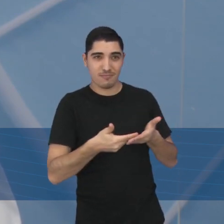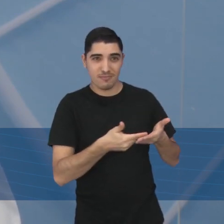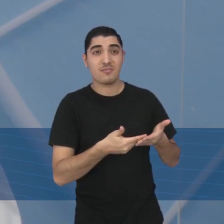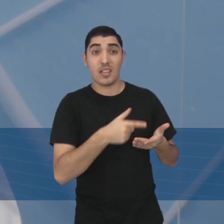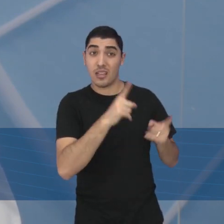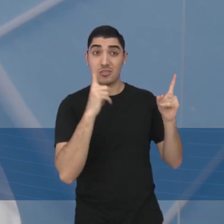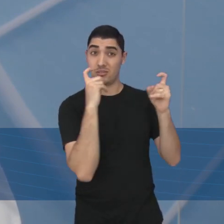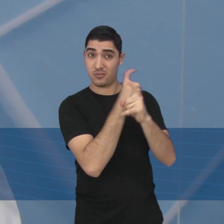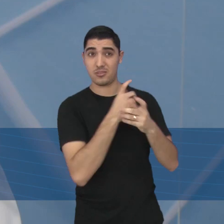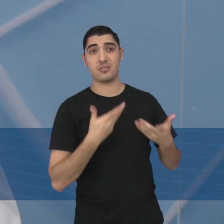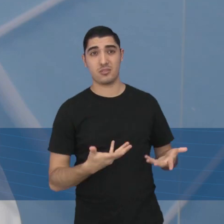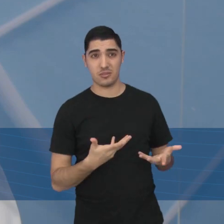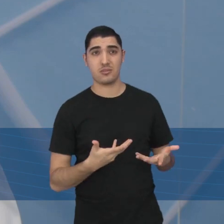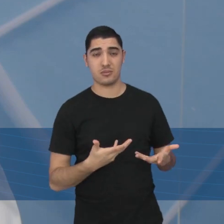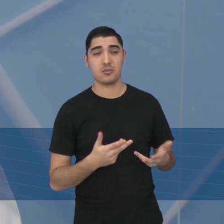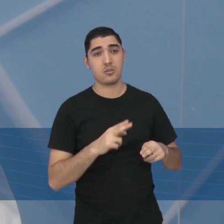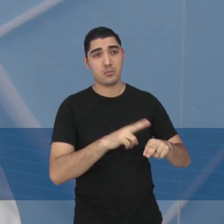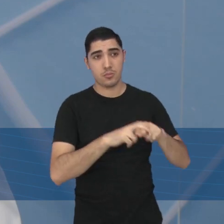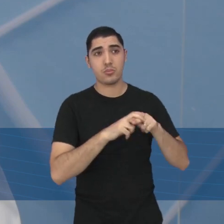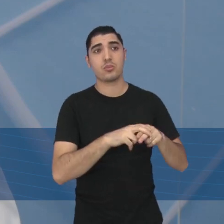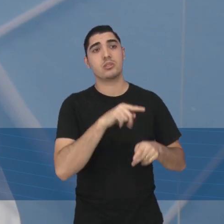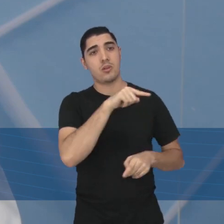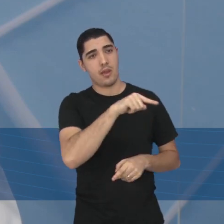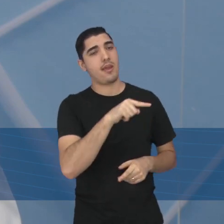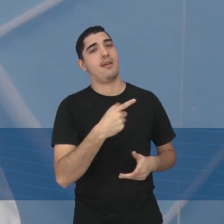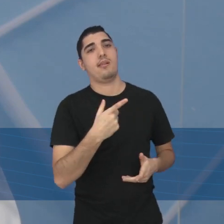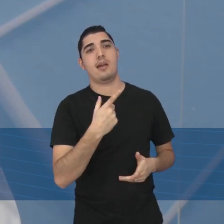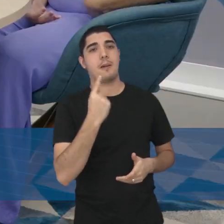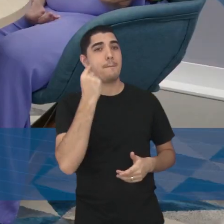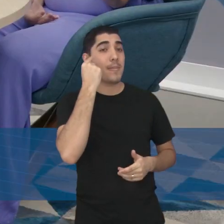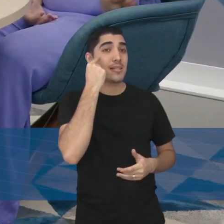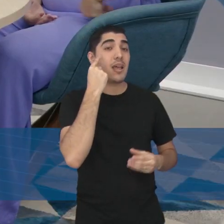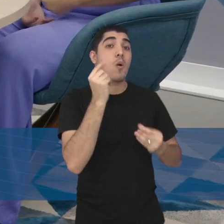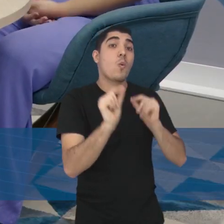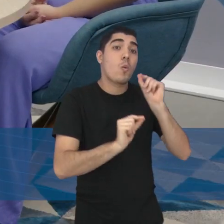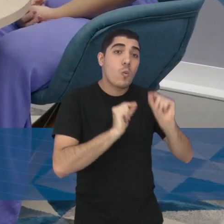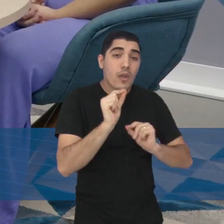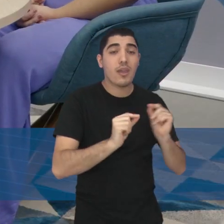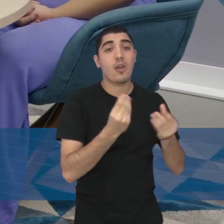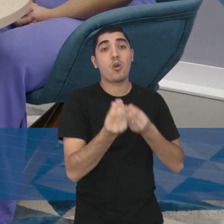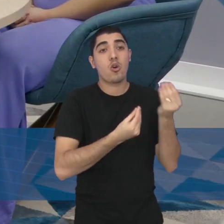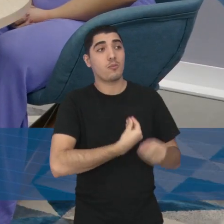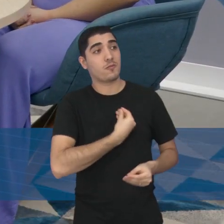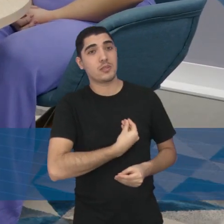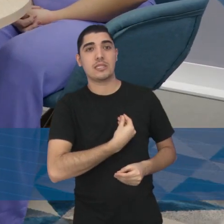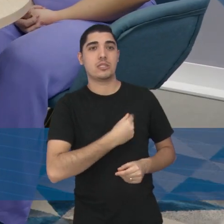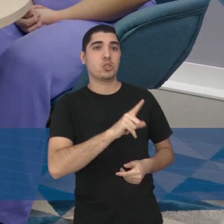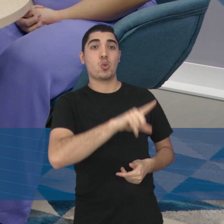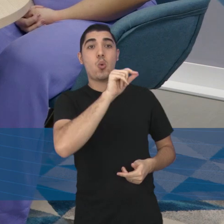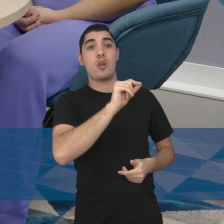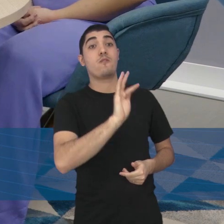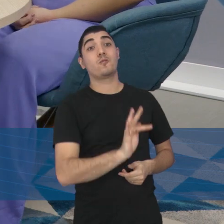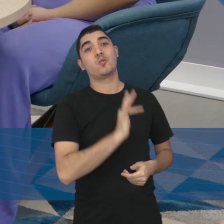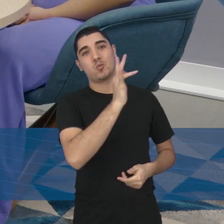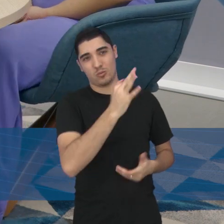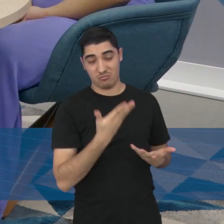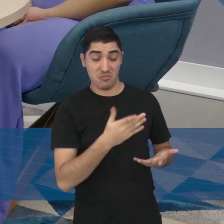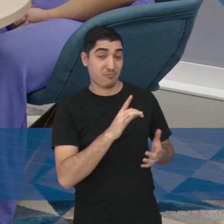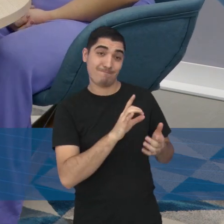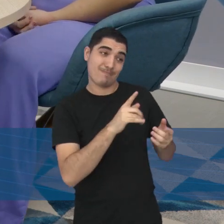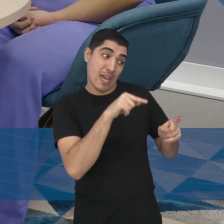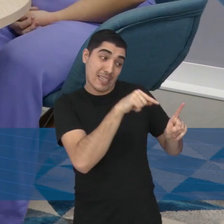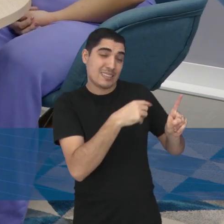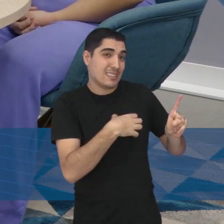momento muito difícil, no sentido assim, de escolhas, de decisões, de como ela quer seguir. Então acaba Muitas que ela até se entram